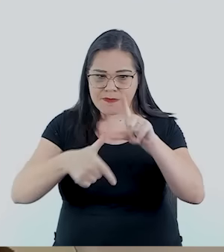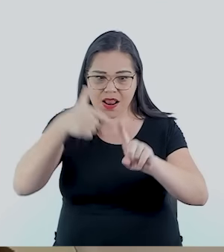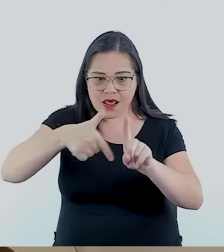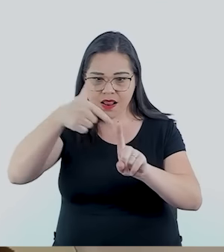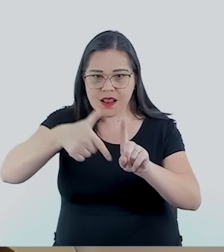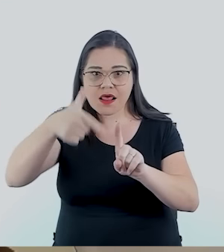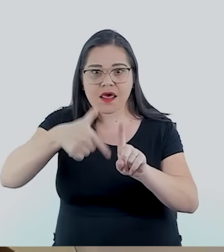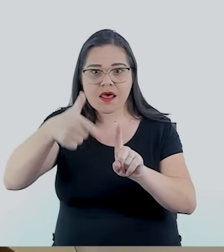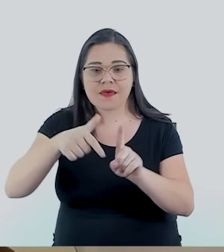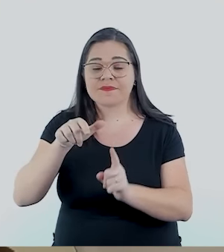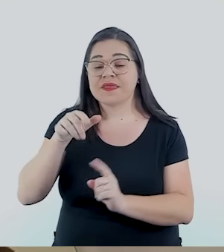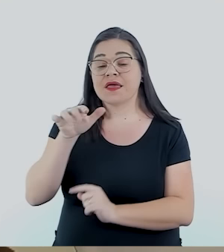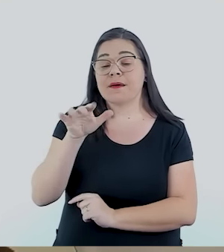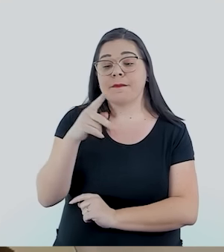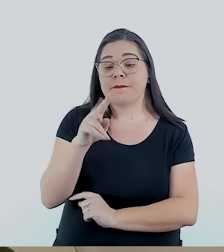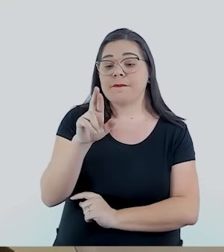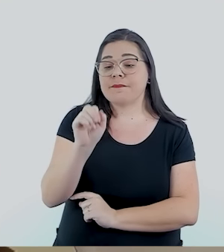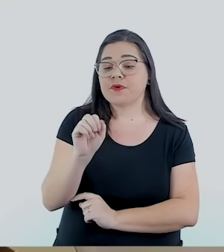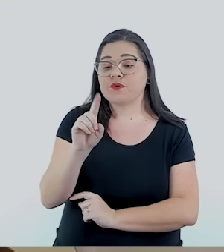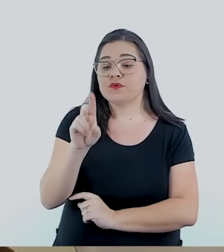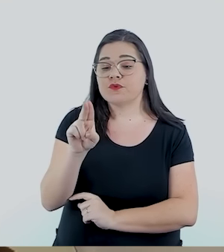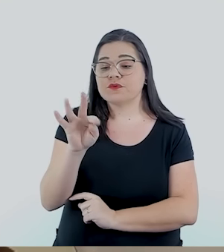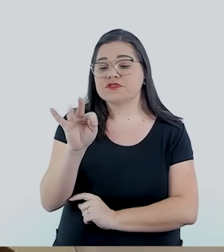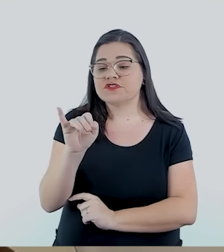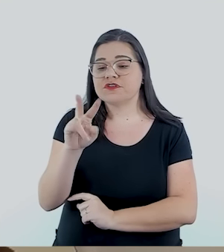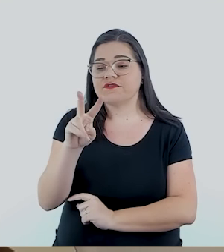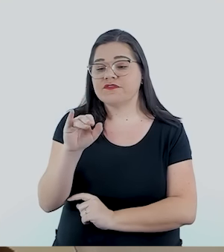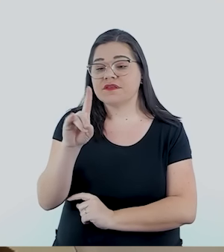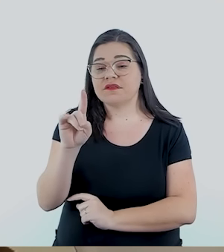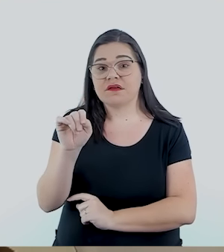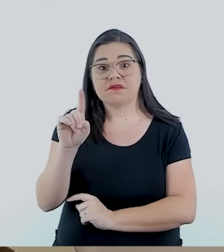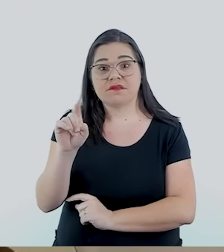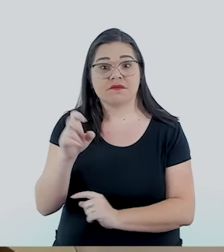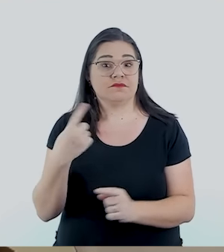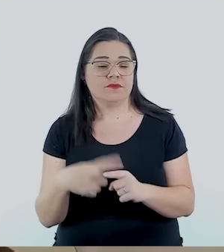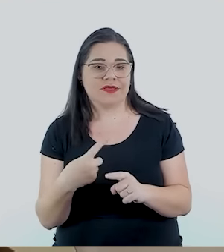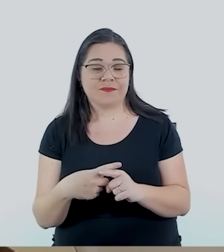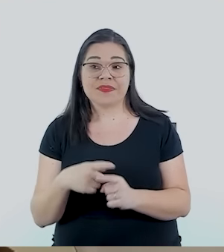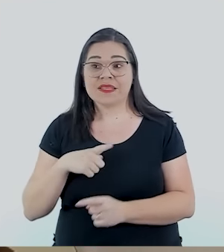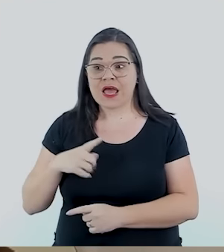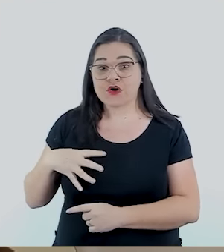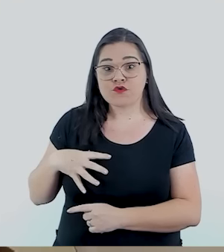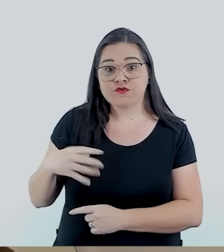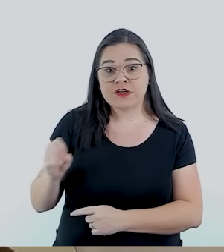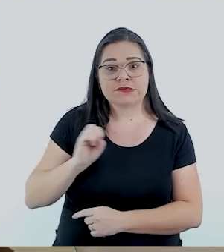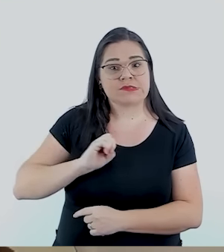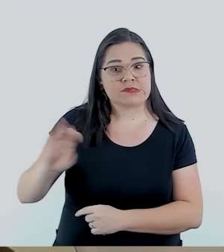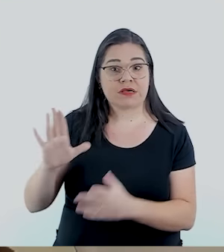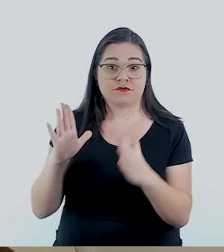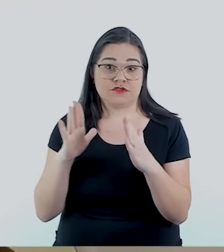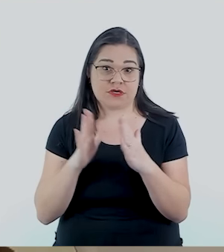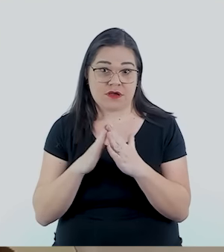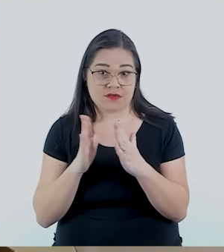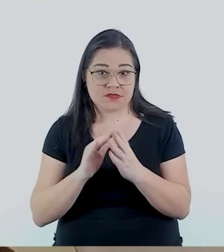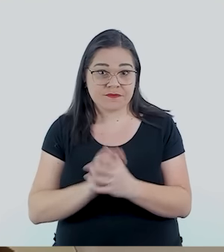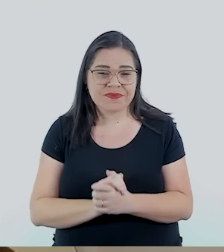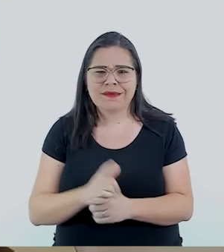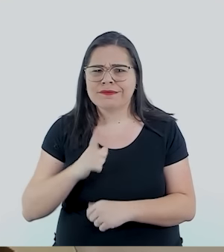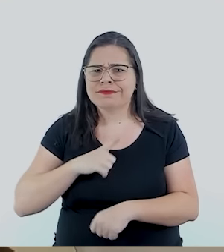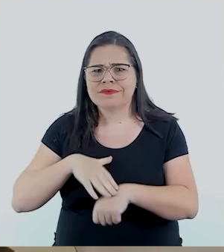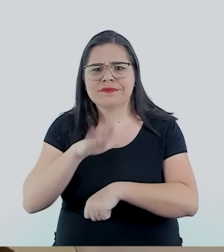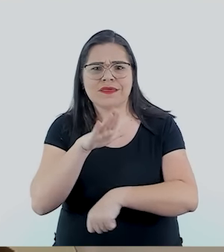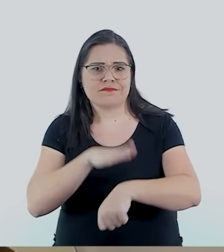produtividade prod principalmente porque essas pessoas muitas vezes estão com os filhos saindo de casa elas têm